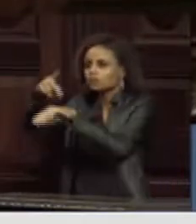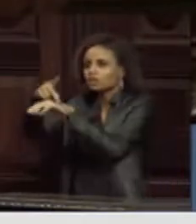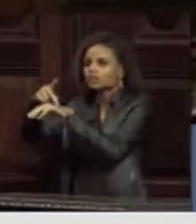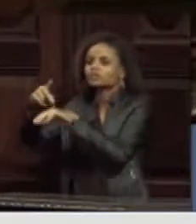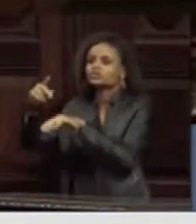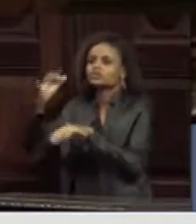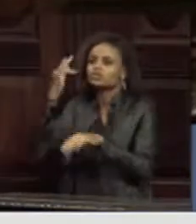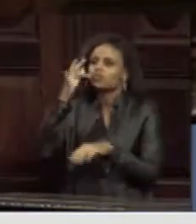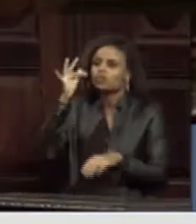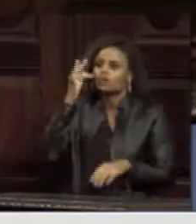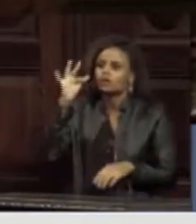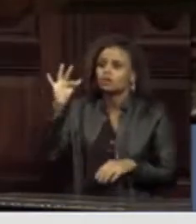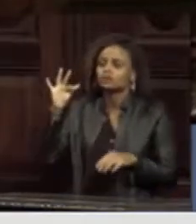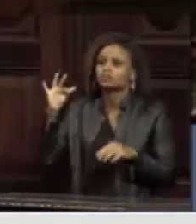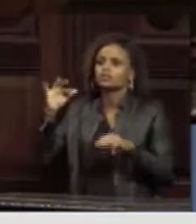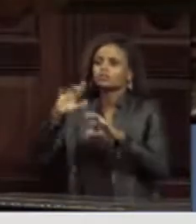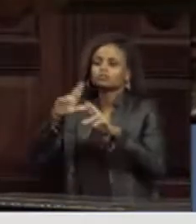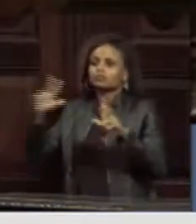França,